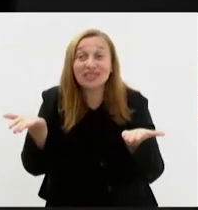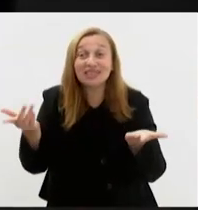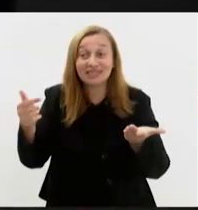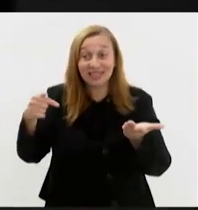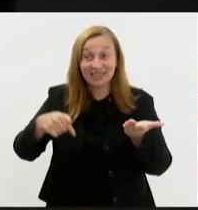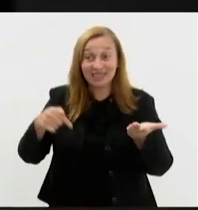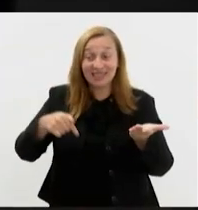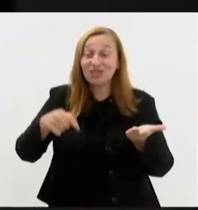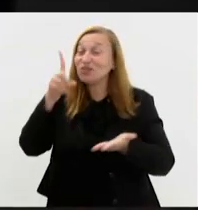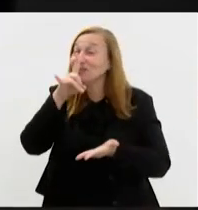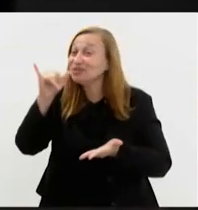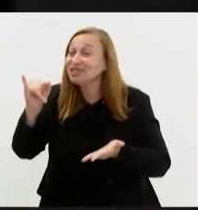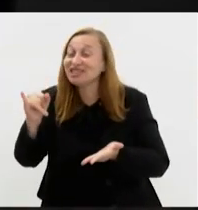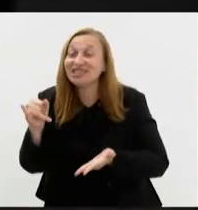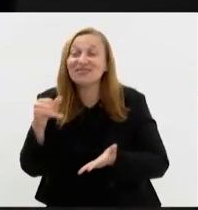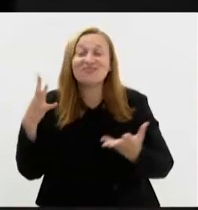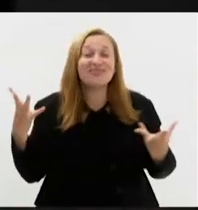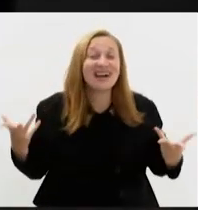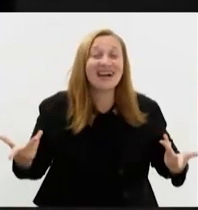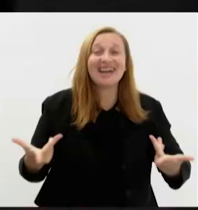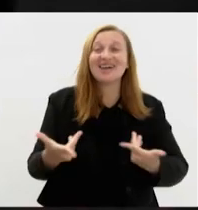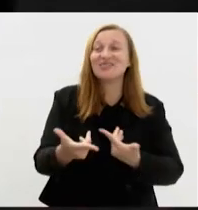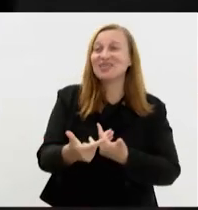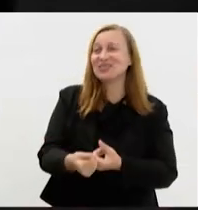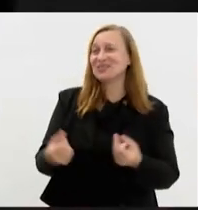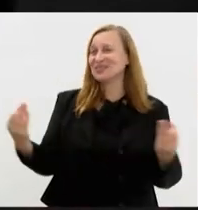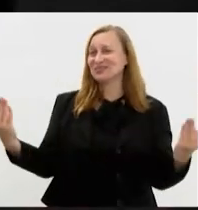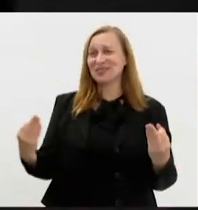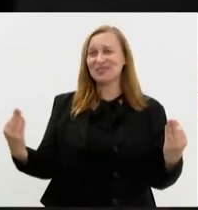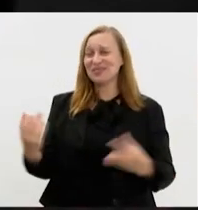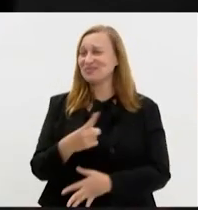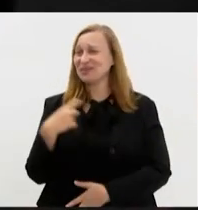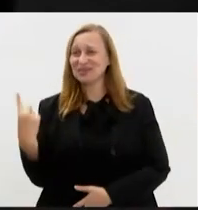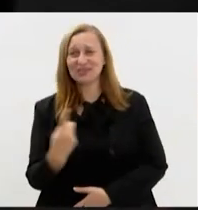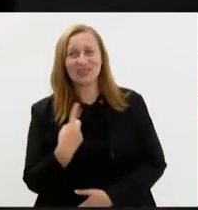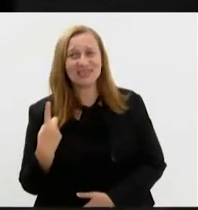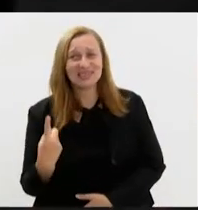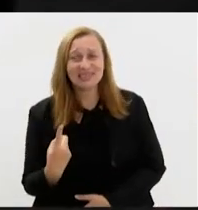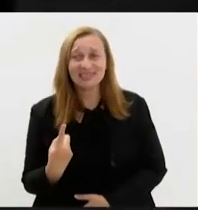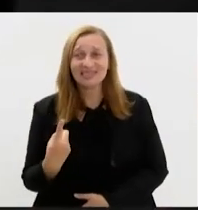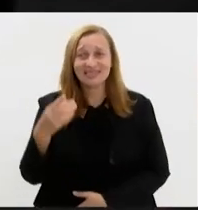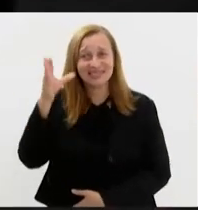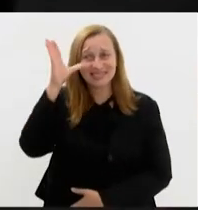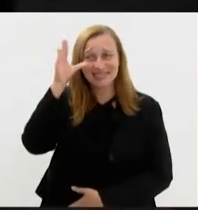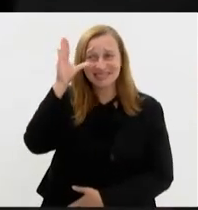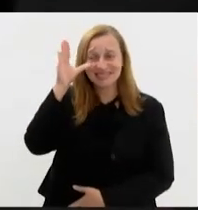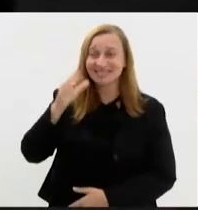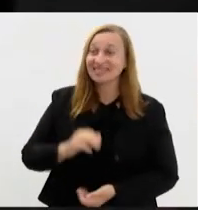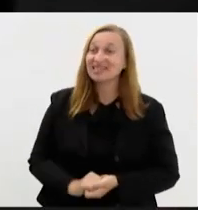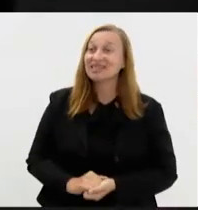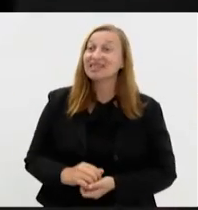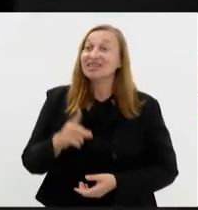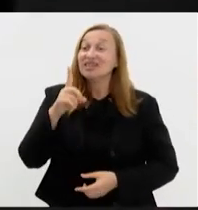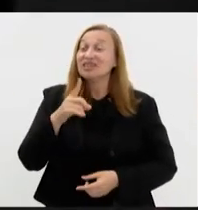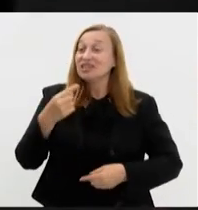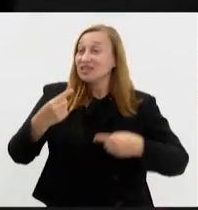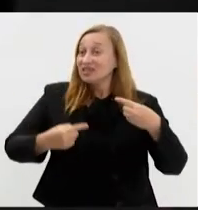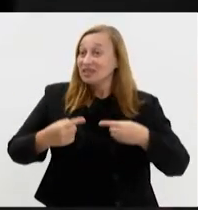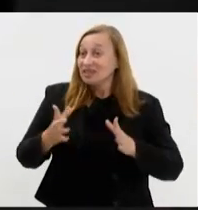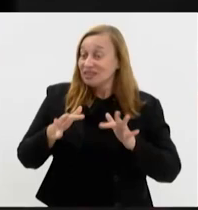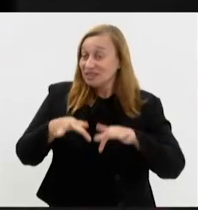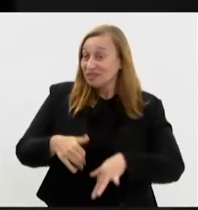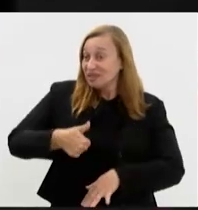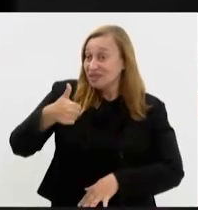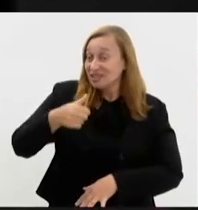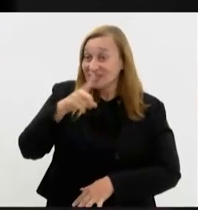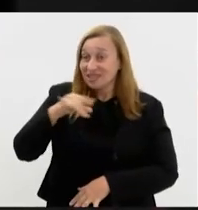foi um dia muito interessante muito gratificante para todos nós e a gente encerra esse primeiro dia de debates mas eu quero deixar